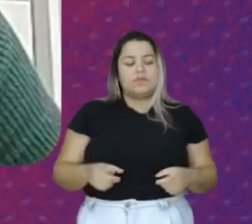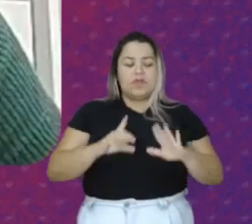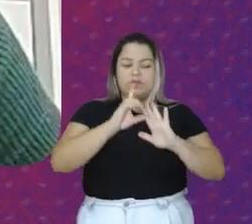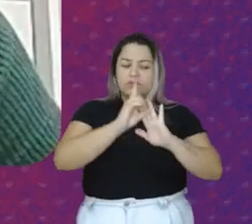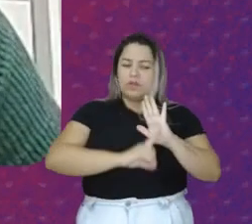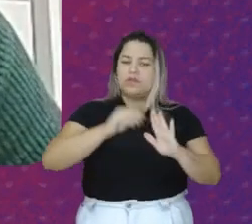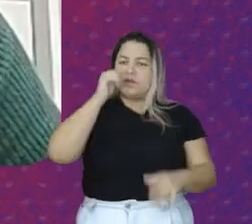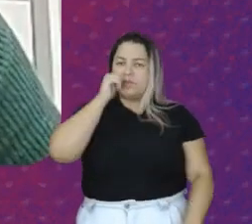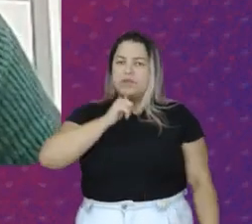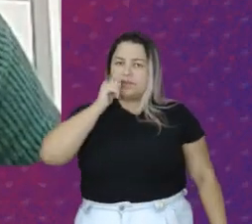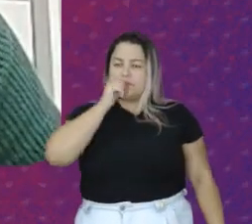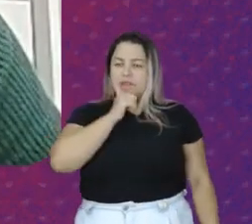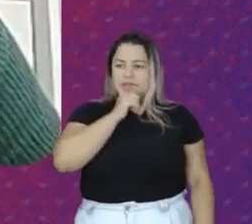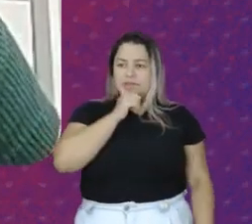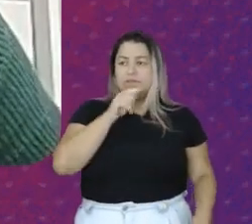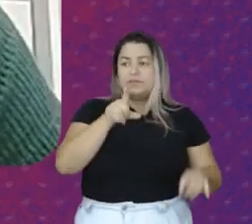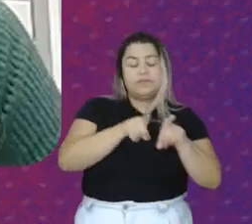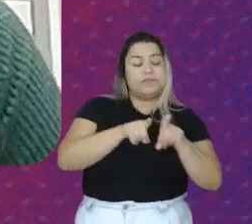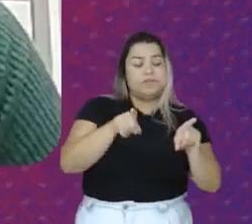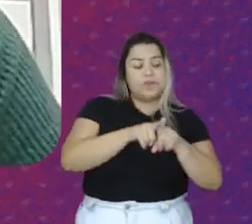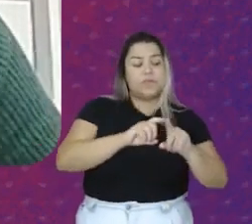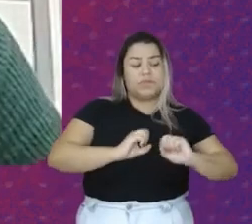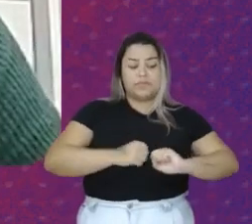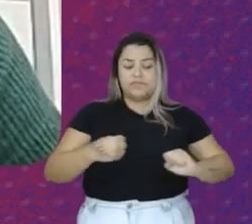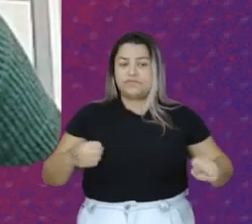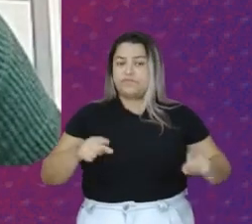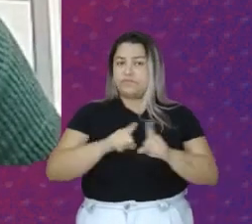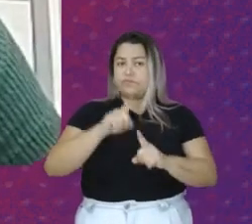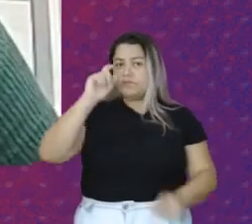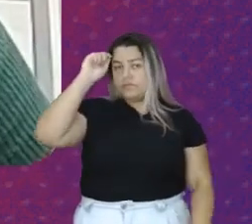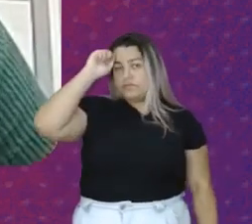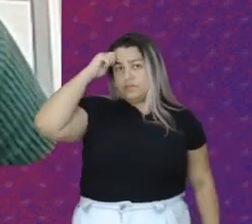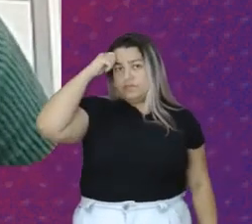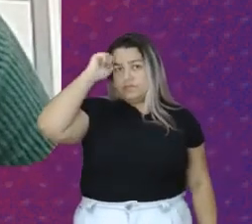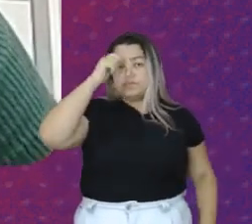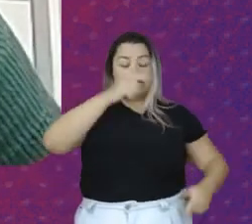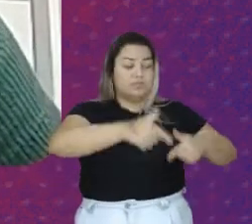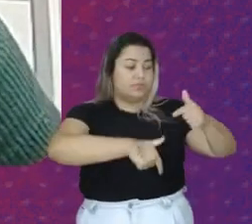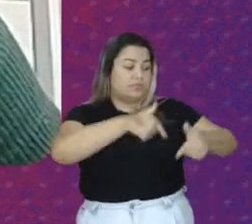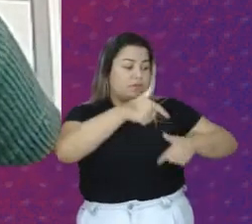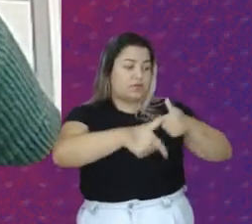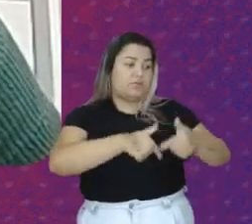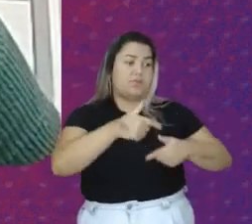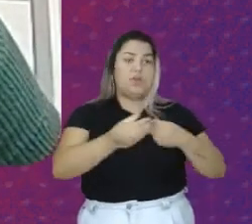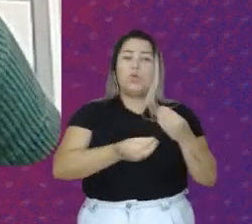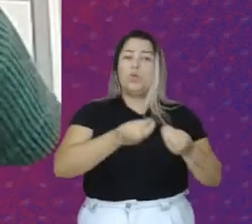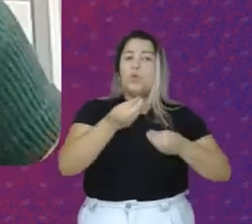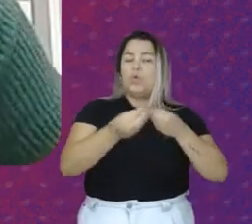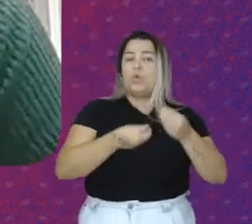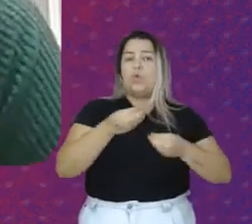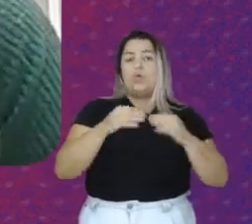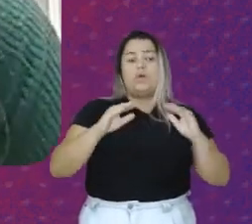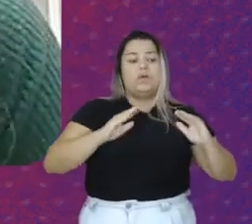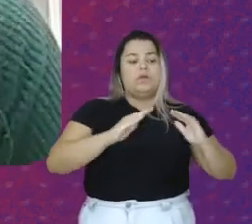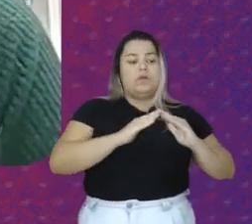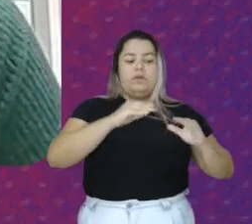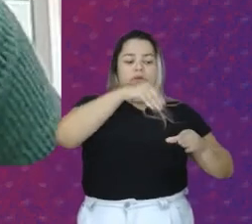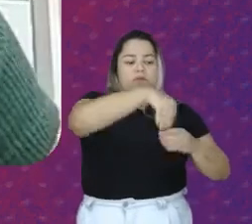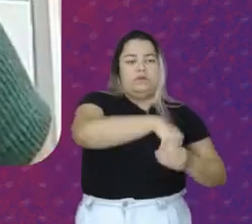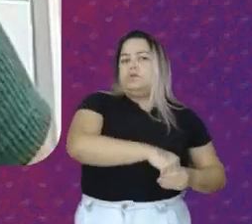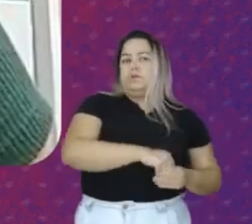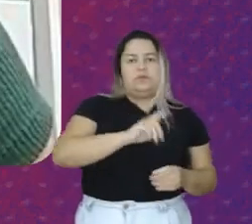para mulheres ali, né, uma grande parcela de mulheres negras, né, que trabalhavam como domésticas e que não tinham